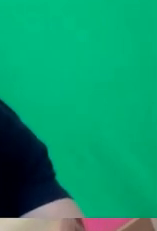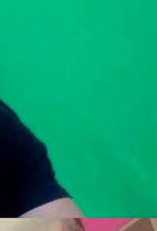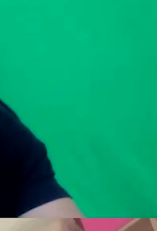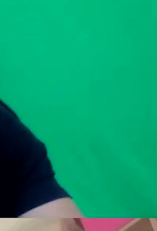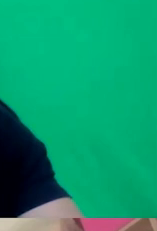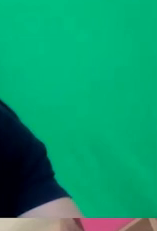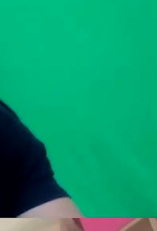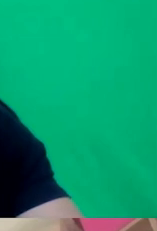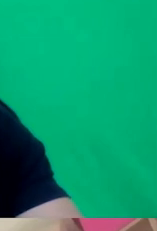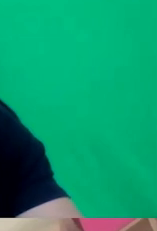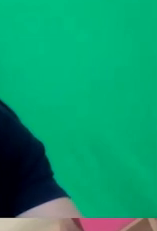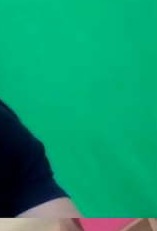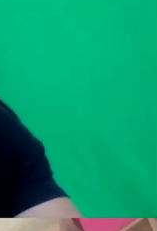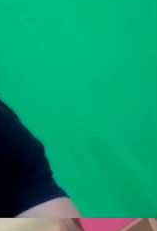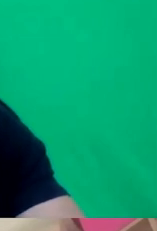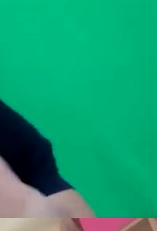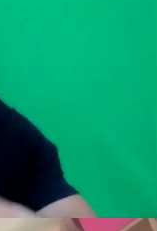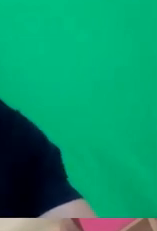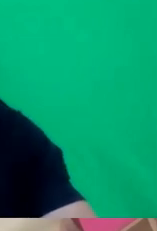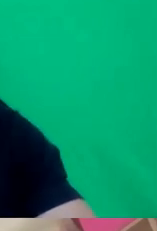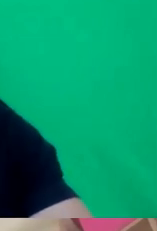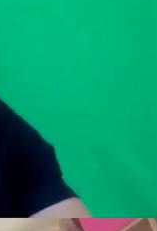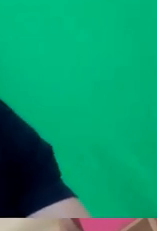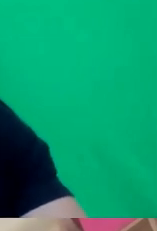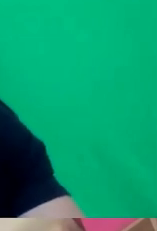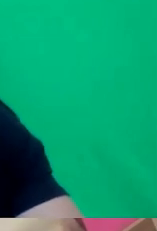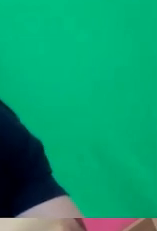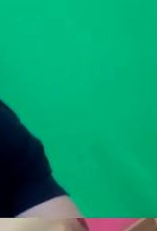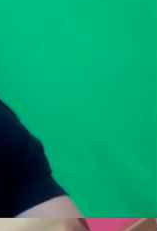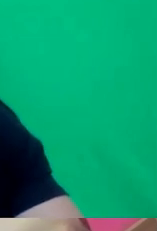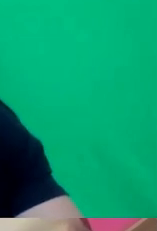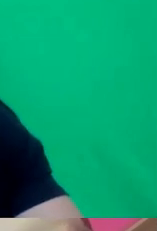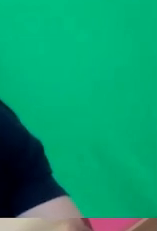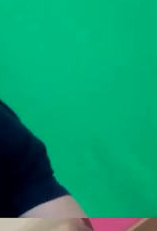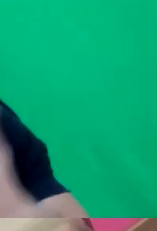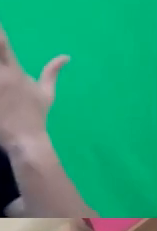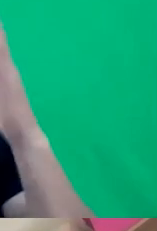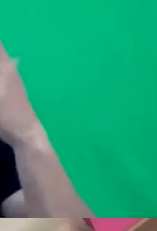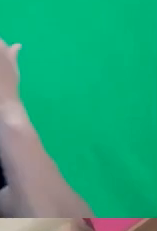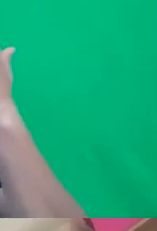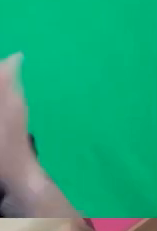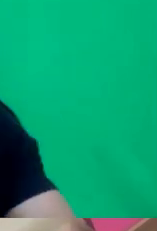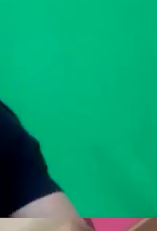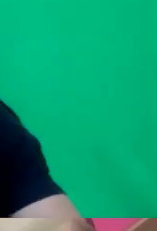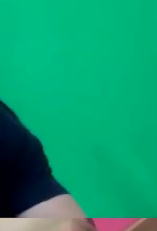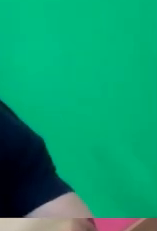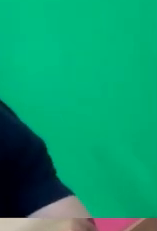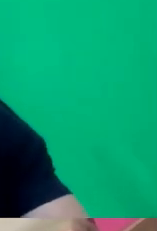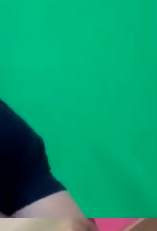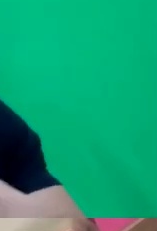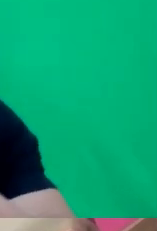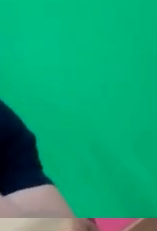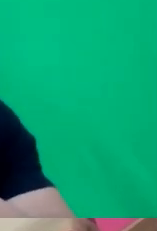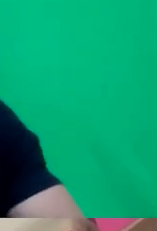si, essa demanda. Então, parabéns, a gente Sem falar agradece. Pode que, falar, Patrícia. não, sem falar que